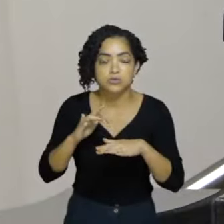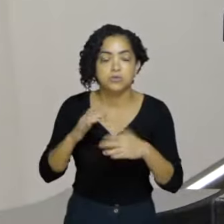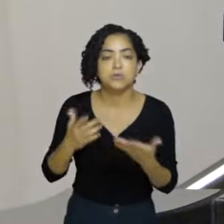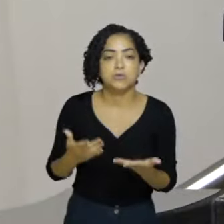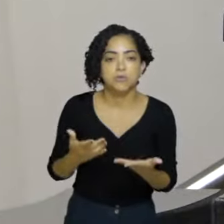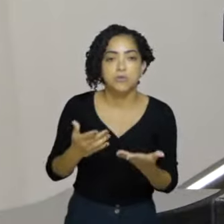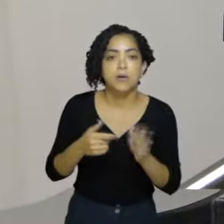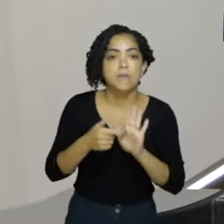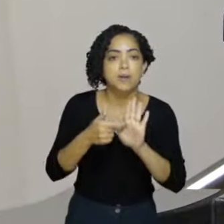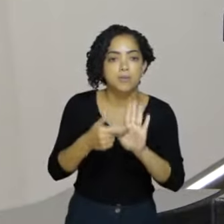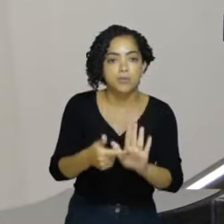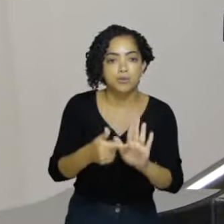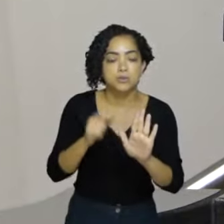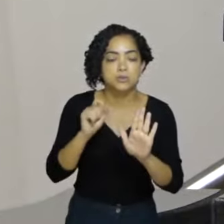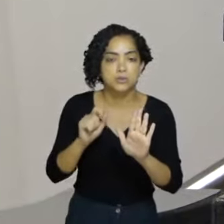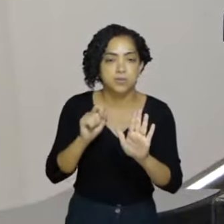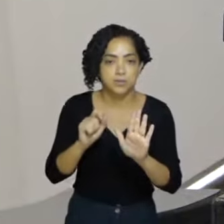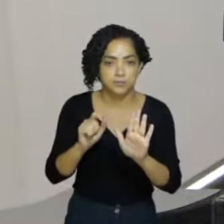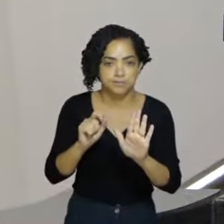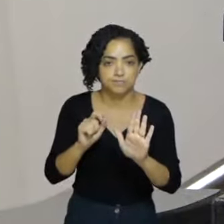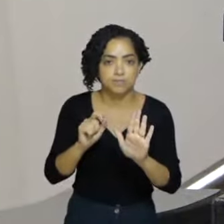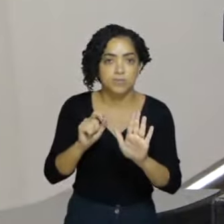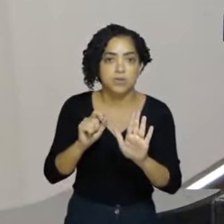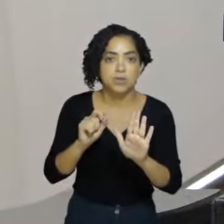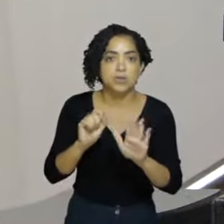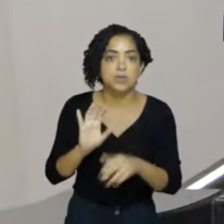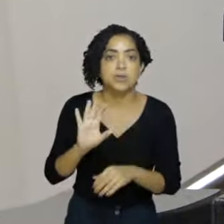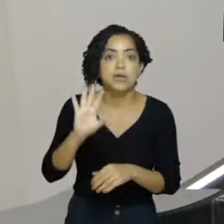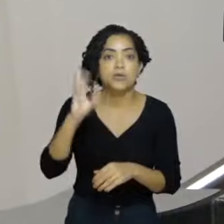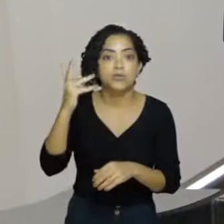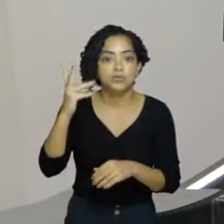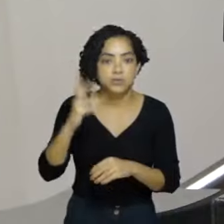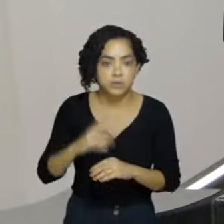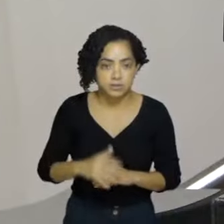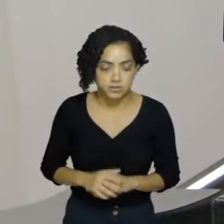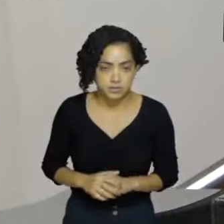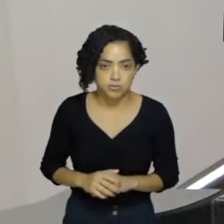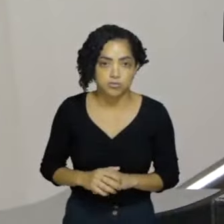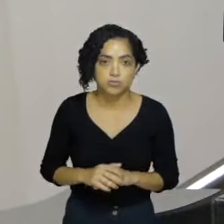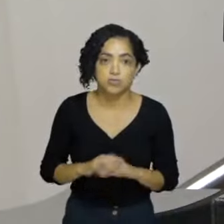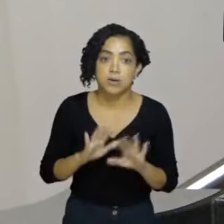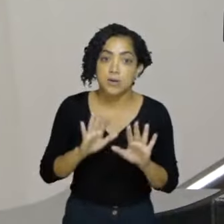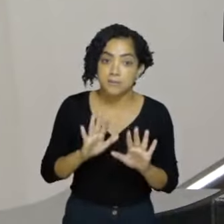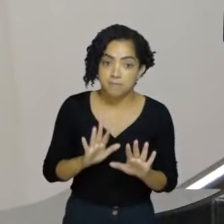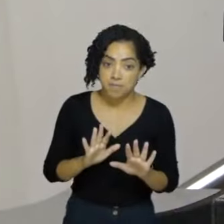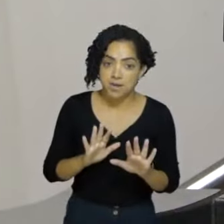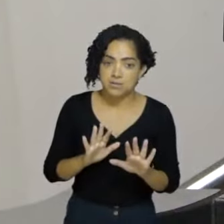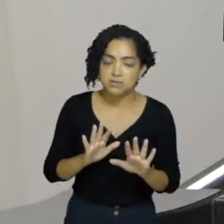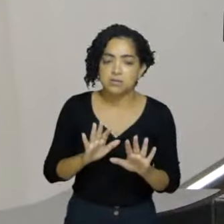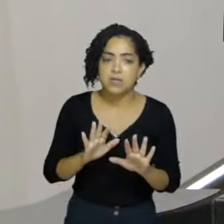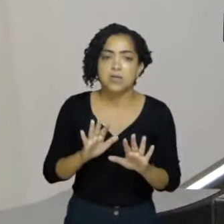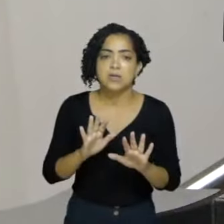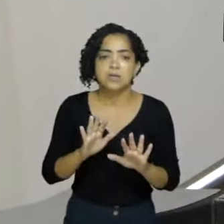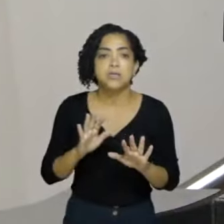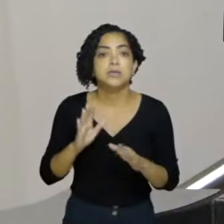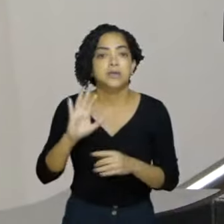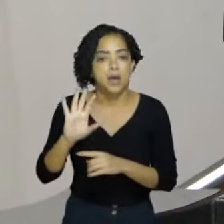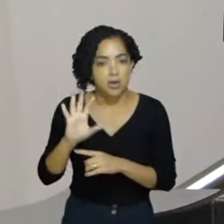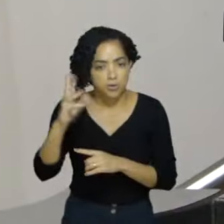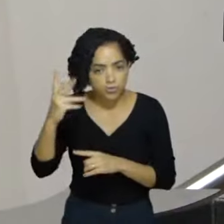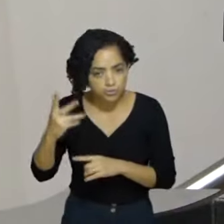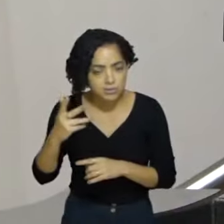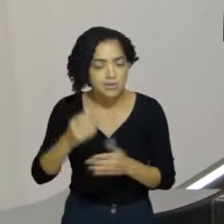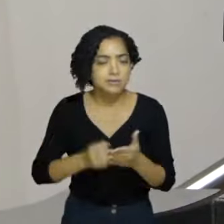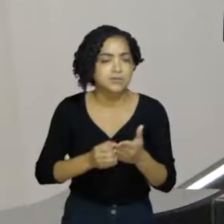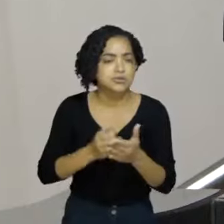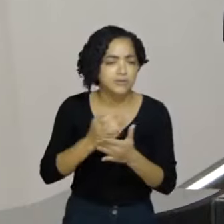expor uma situação absolutamente bizarra, porém não incomum, uma situação recorrente, não